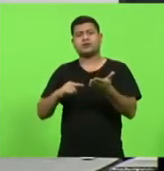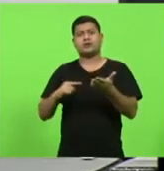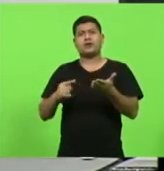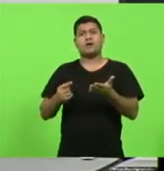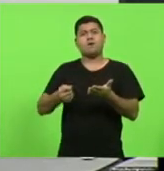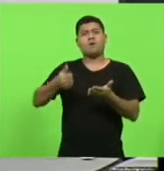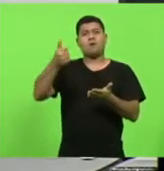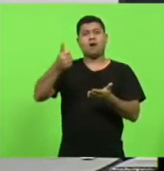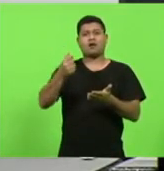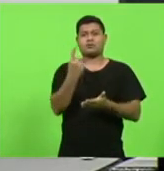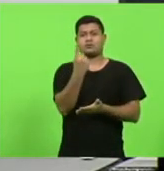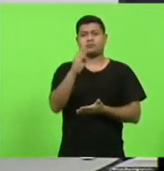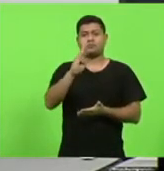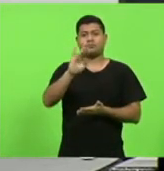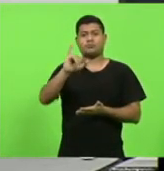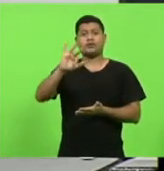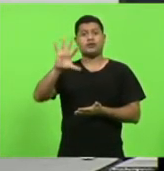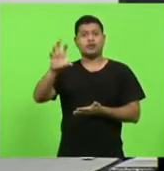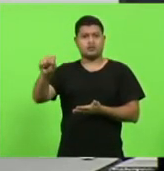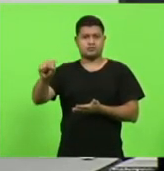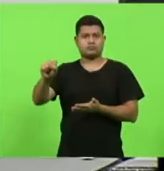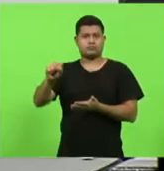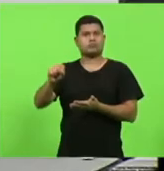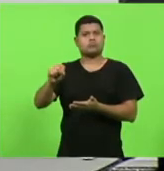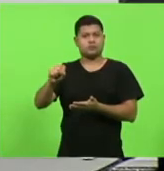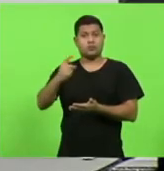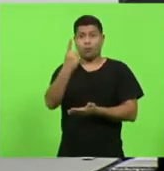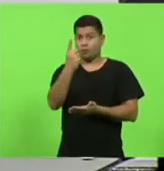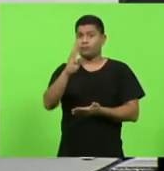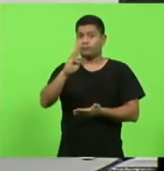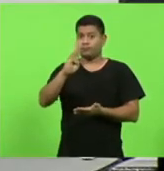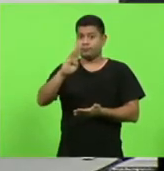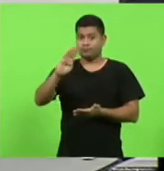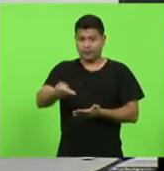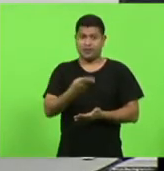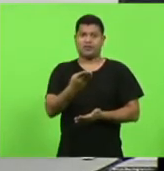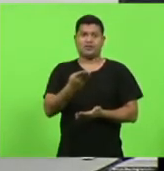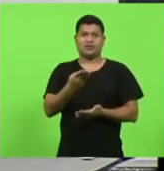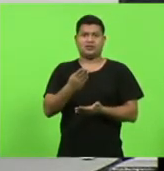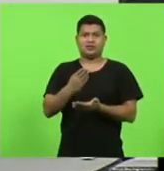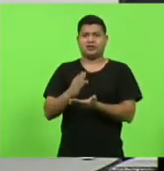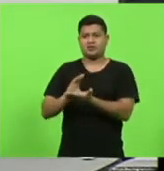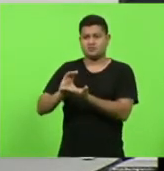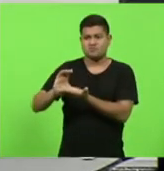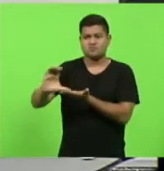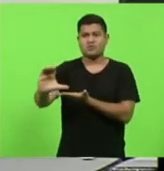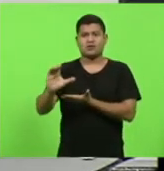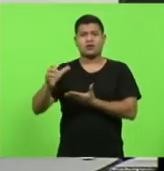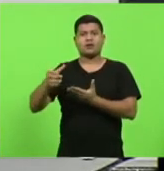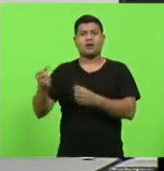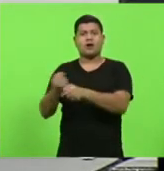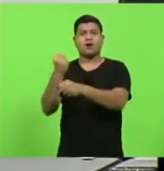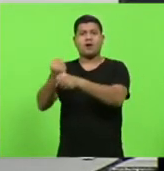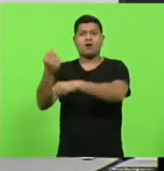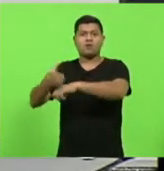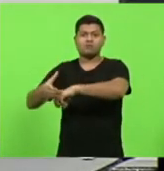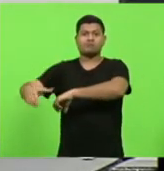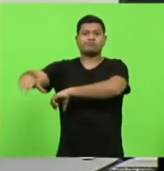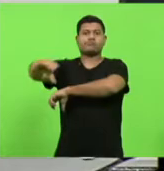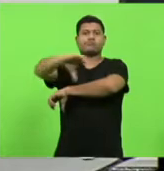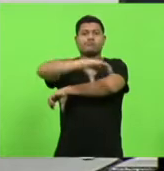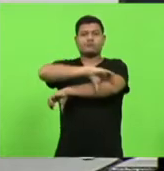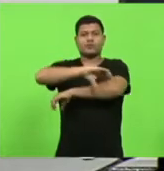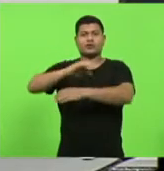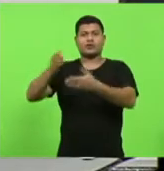quase R$1 bilhão para a obra do contorno viário da Grande Florianópolis. Que negócio bom esse,